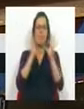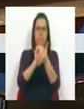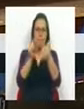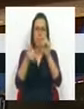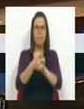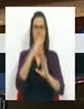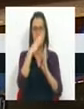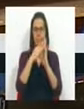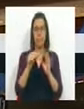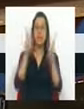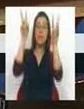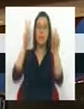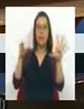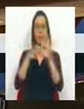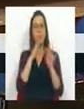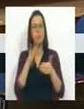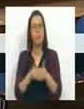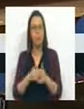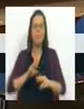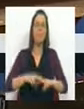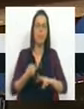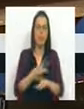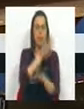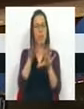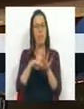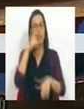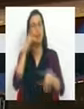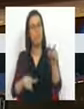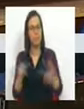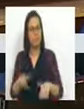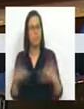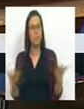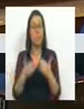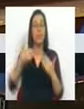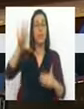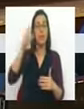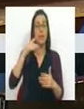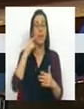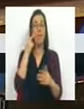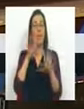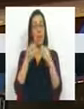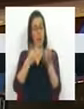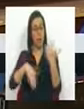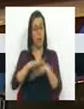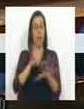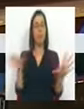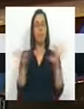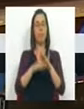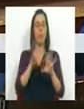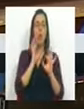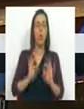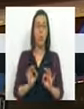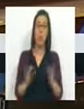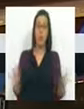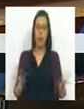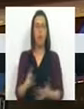de paradigma em matérias de envelhecimento. Reforçar a participação dos cidadãos de maior idade na vida social e adequação dos seus